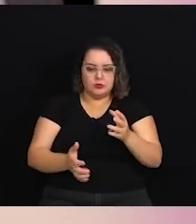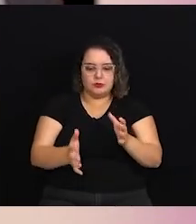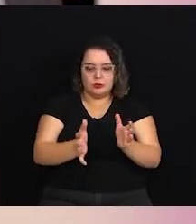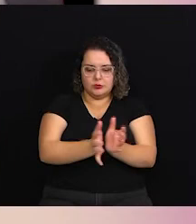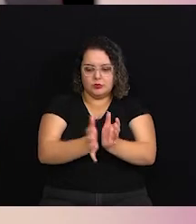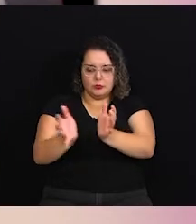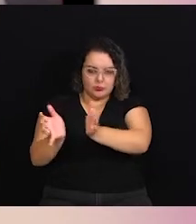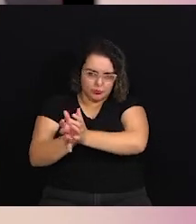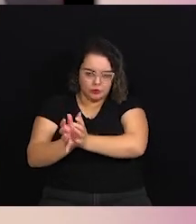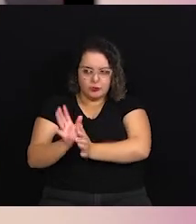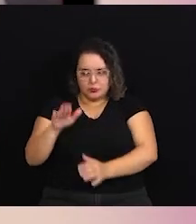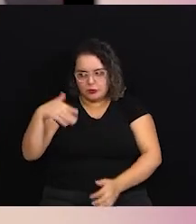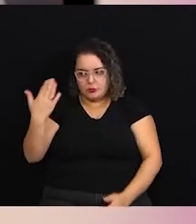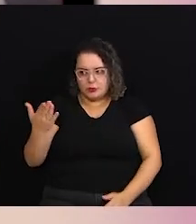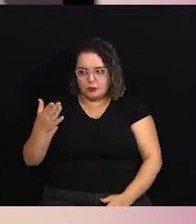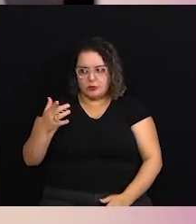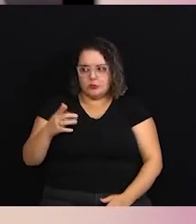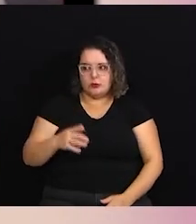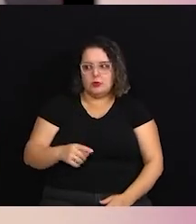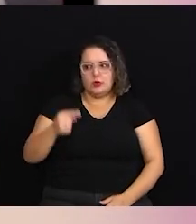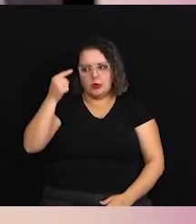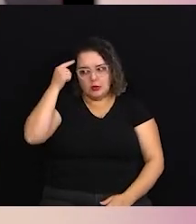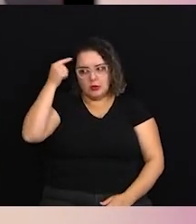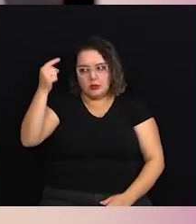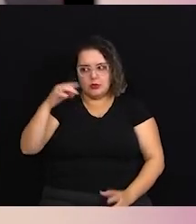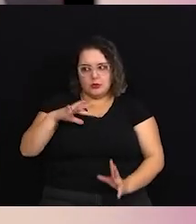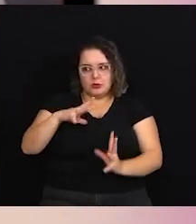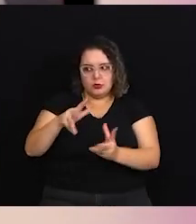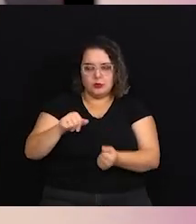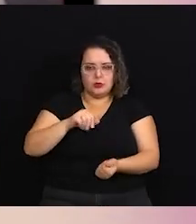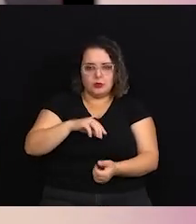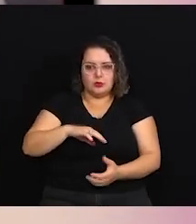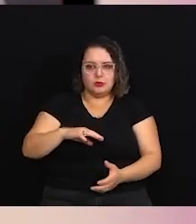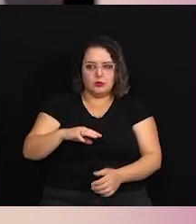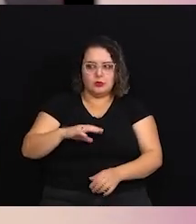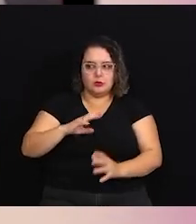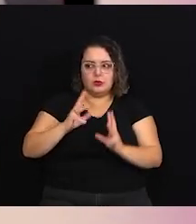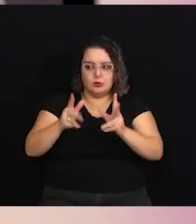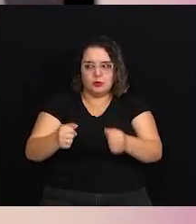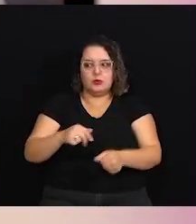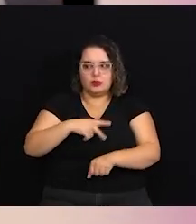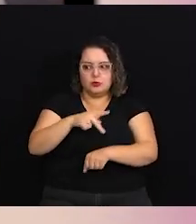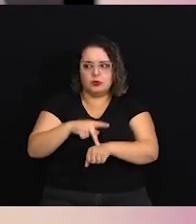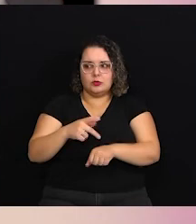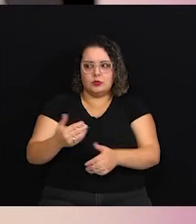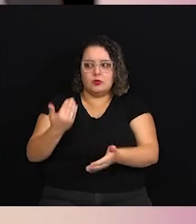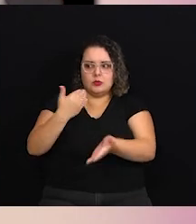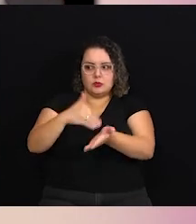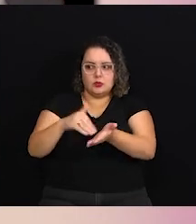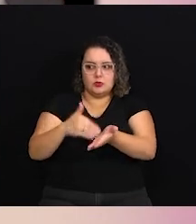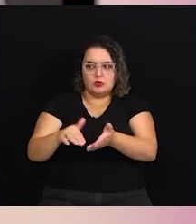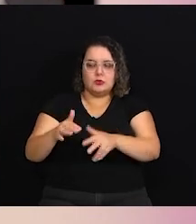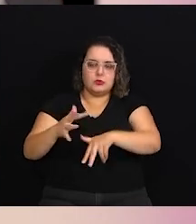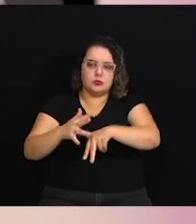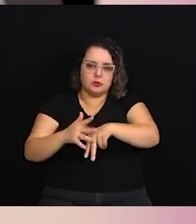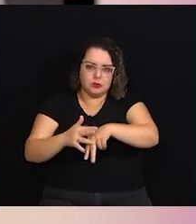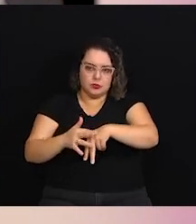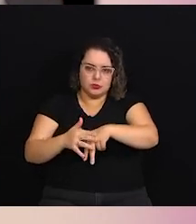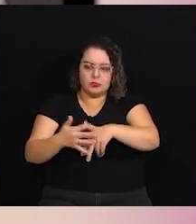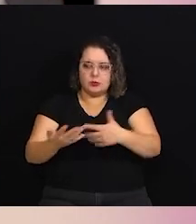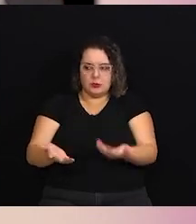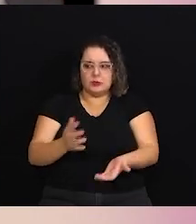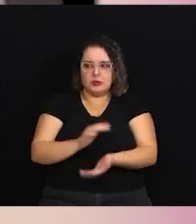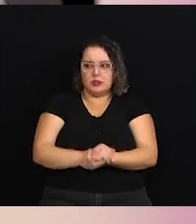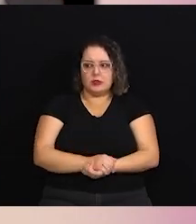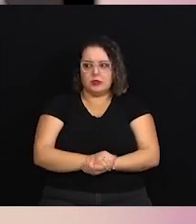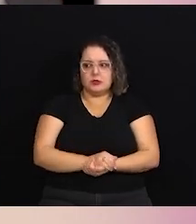internacionais que uma que é liga internacional dos profissionais e o escritório Mundial dos pacientes